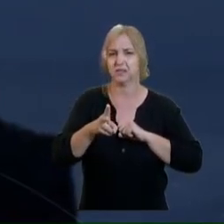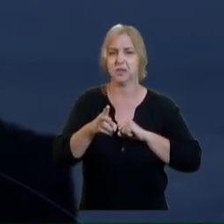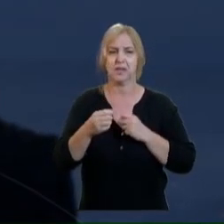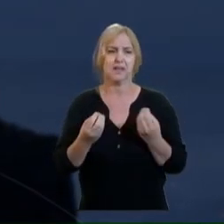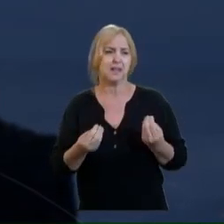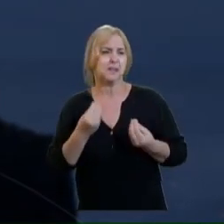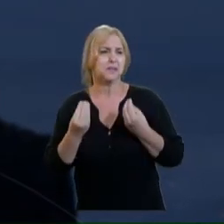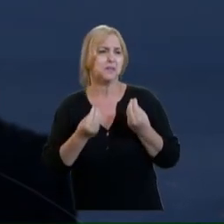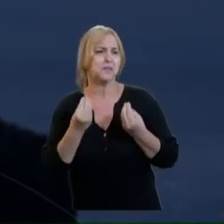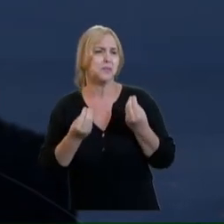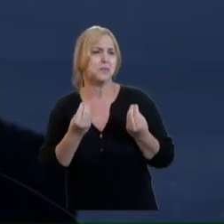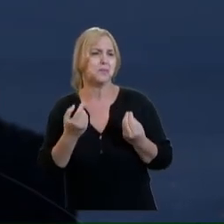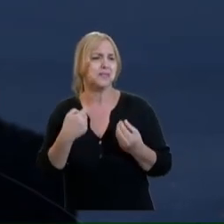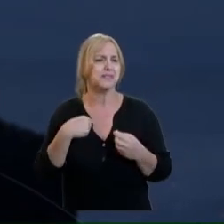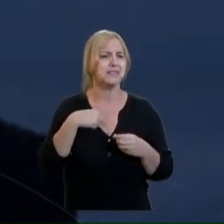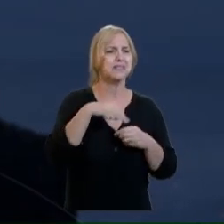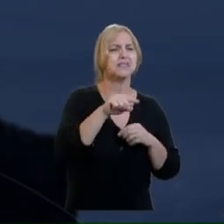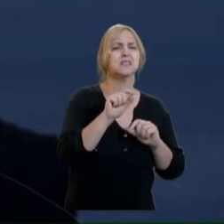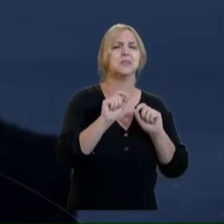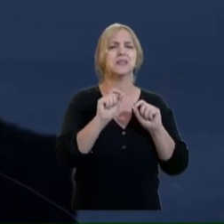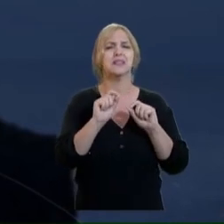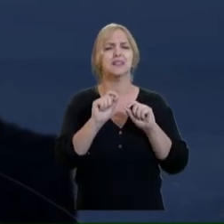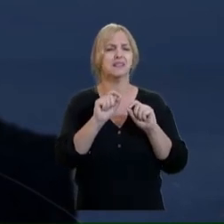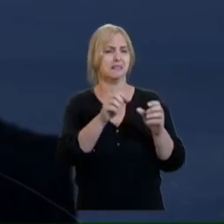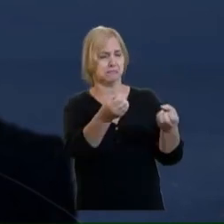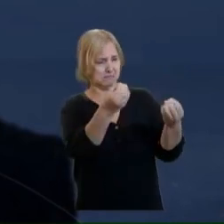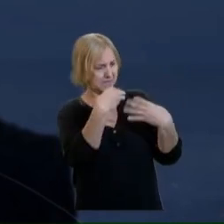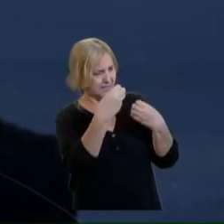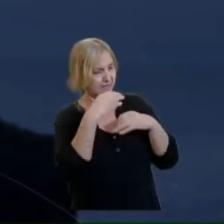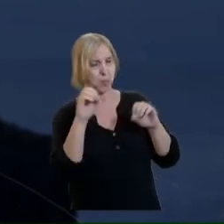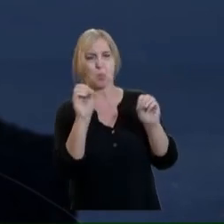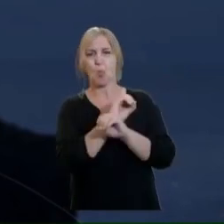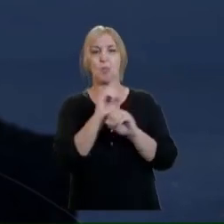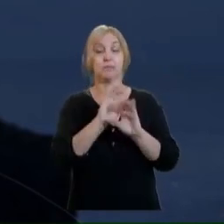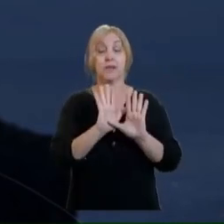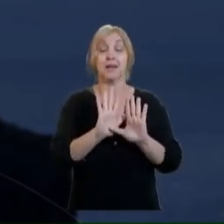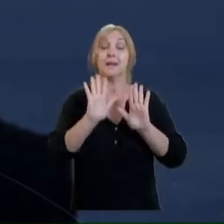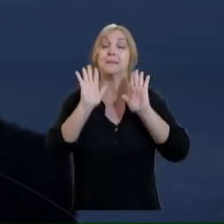que, de que alguém vos ensine,